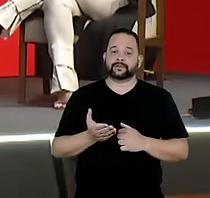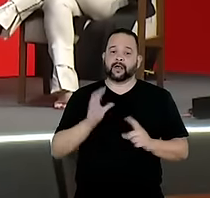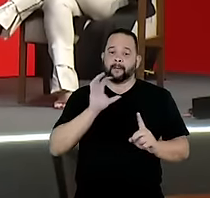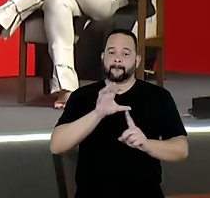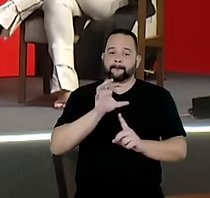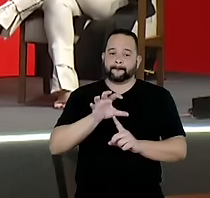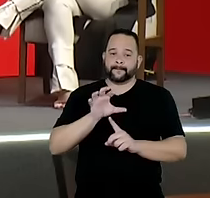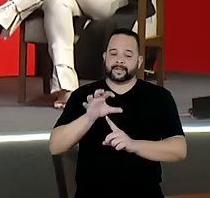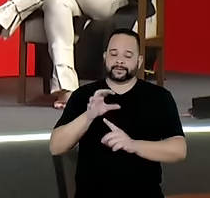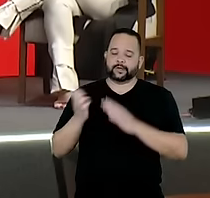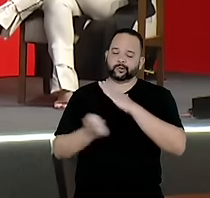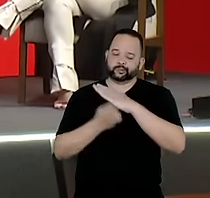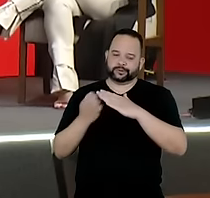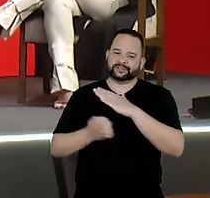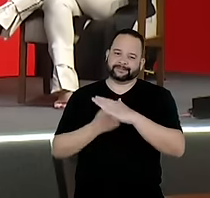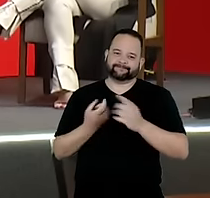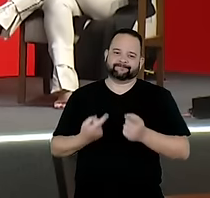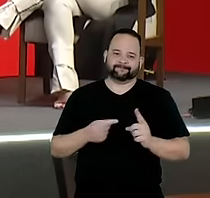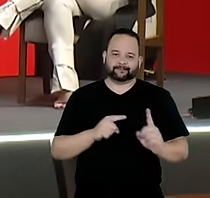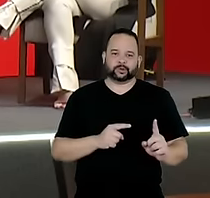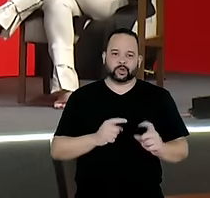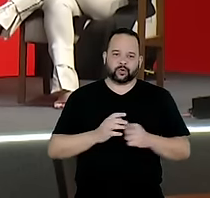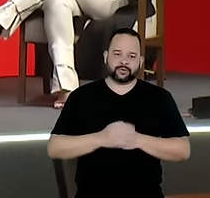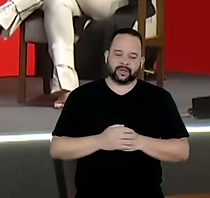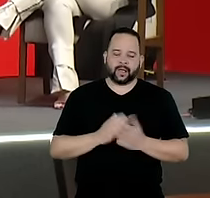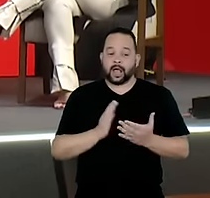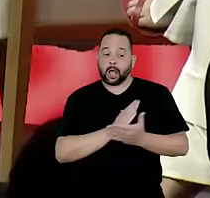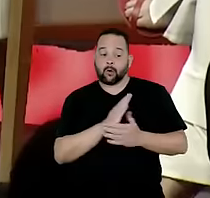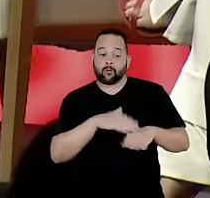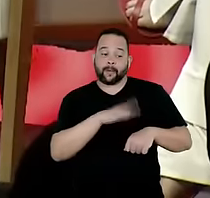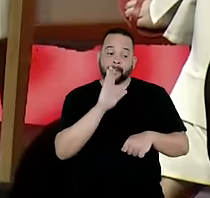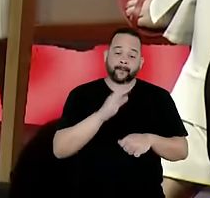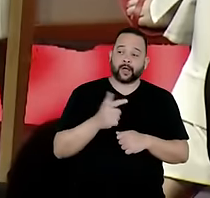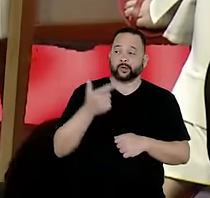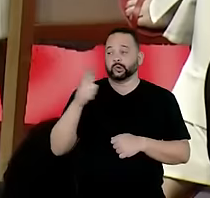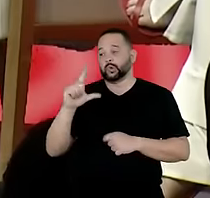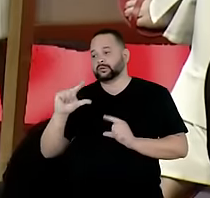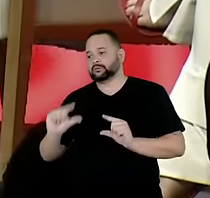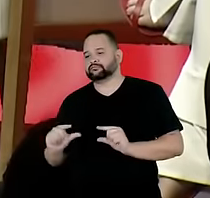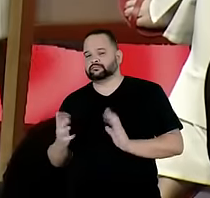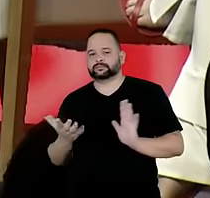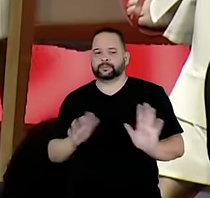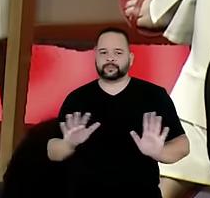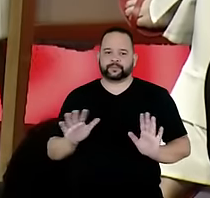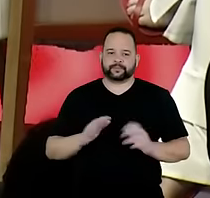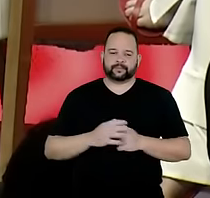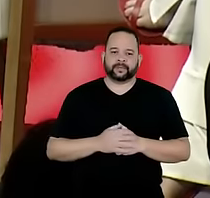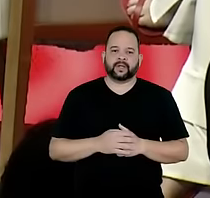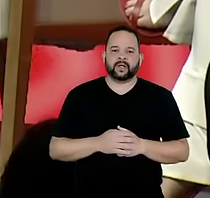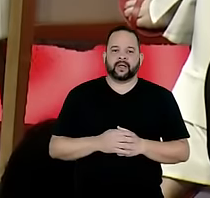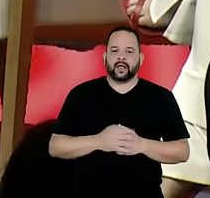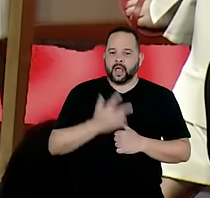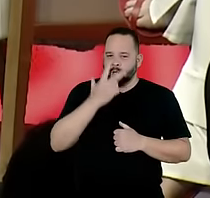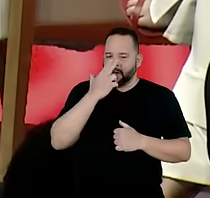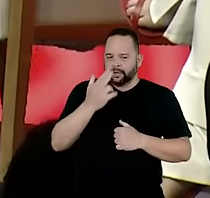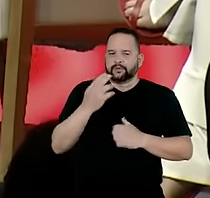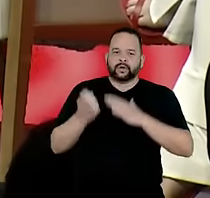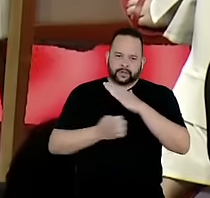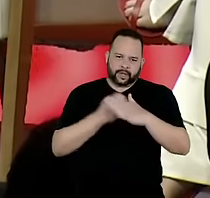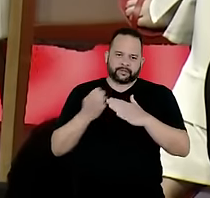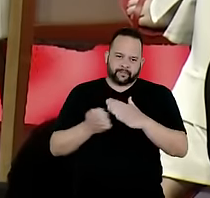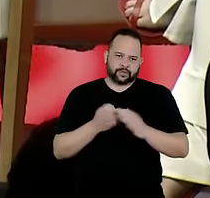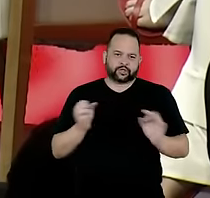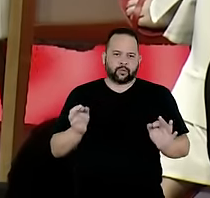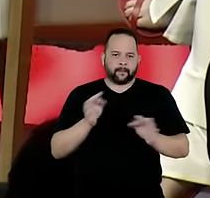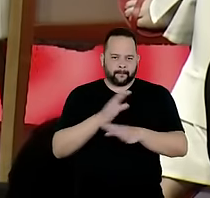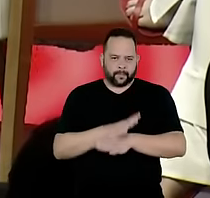empresas em maior e menor grau eu acho que elas estão baratas suficientemente para aguentar isso tá eh inclusive eh